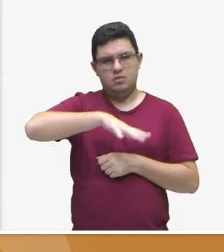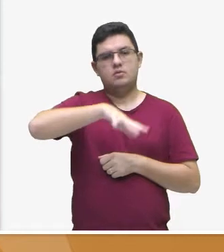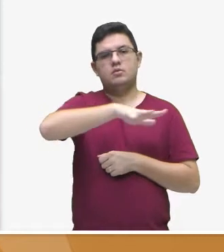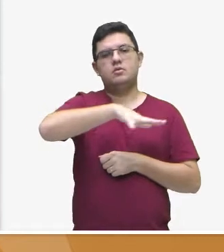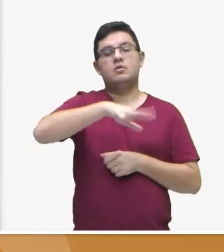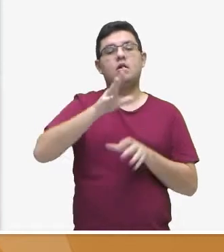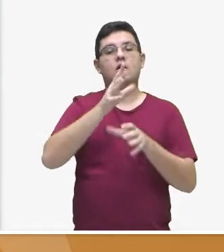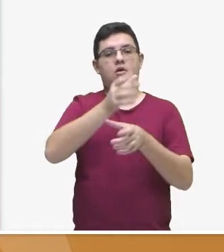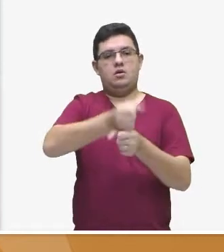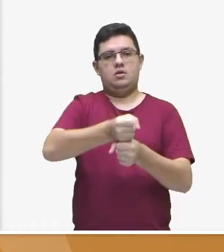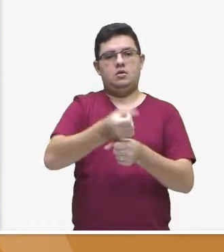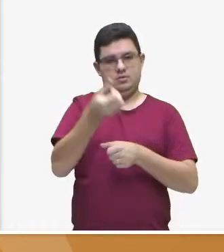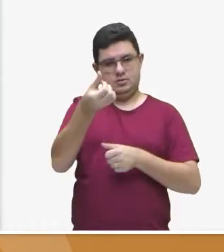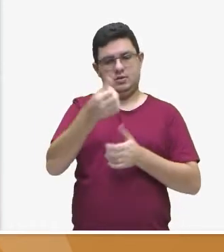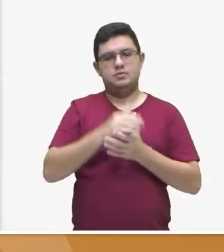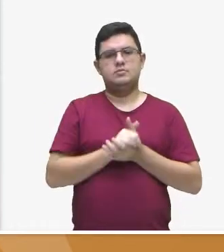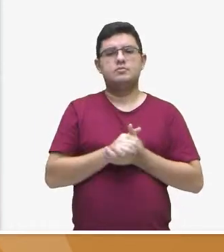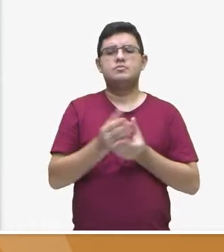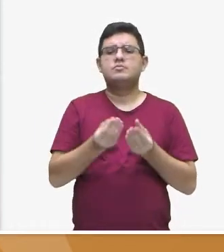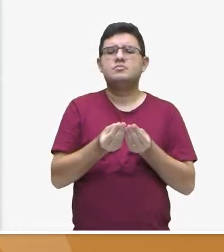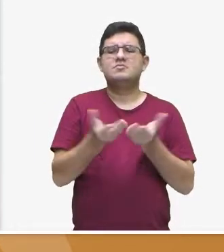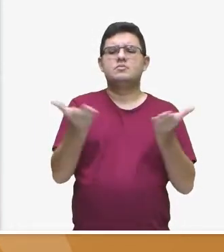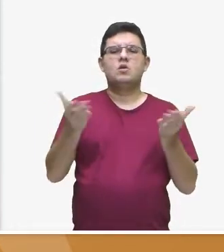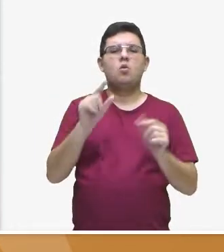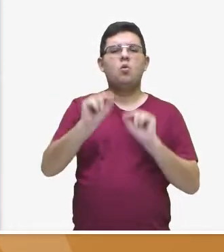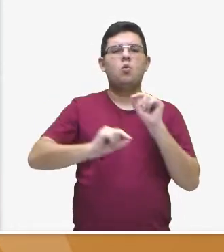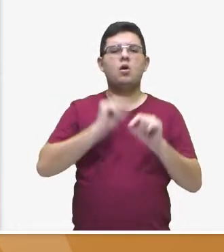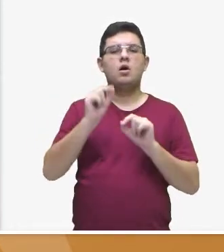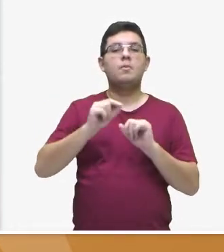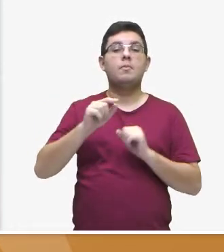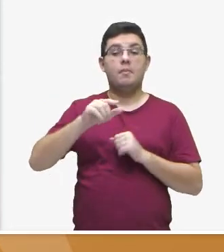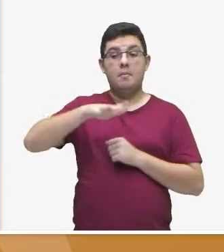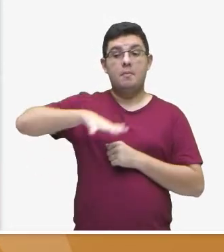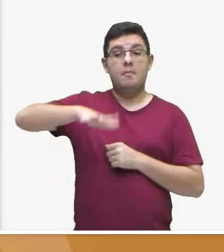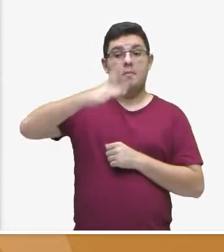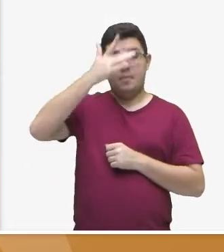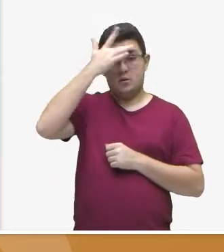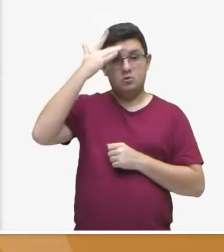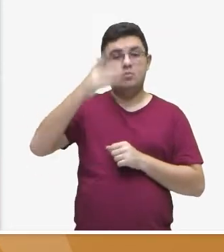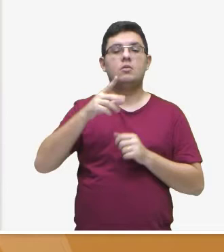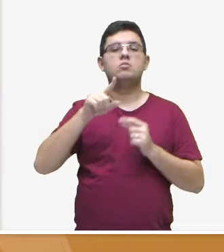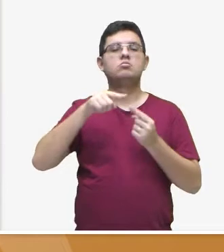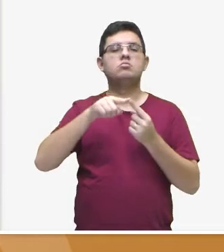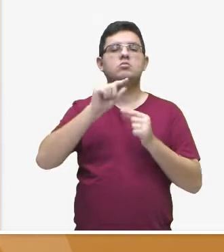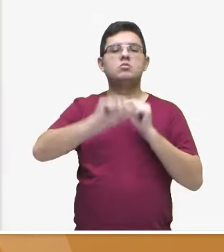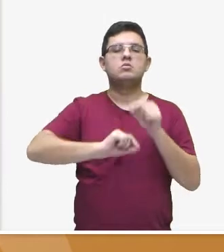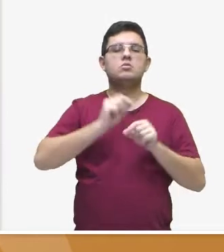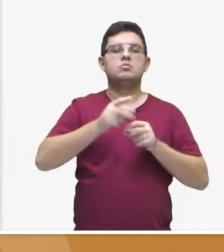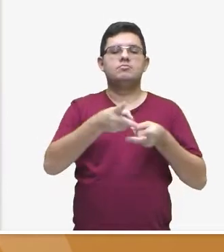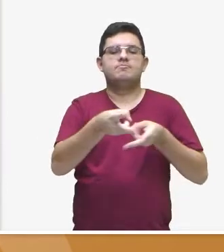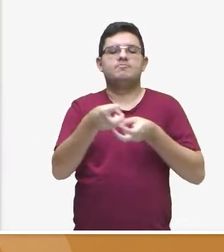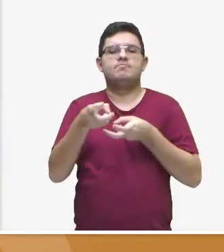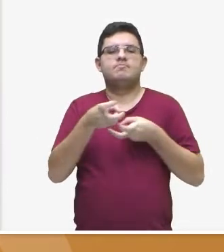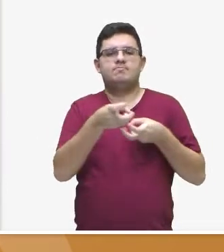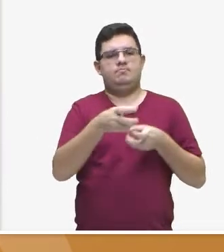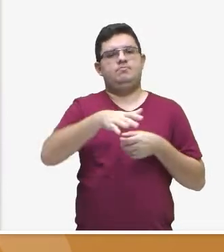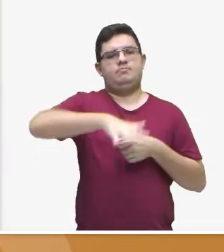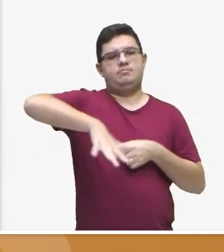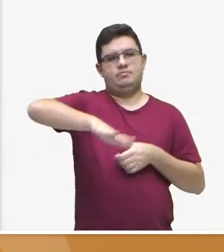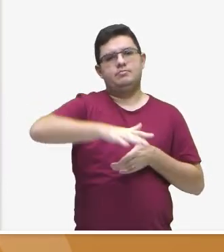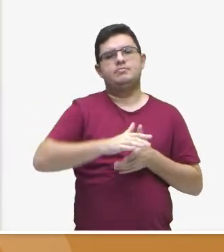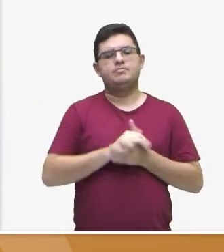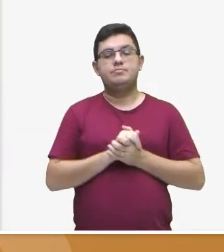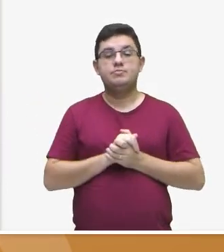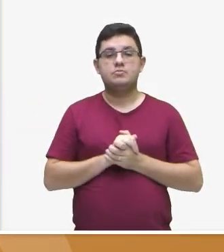para os chamados donatários, que seriam as pessoas que iam explorar essa região. Tirando